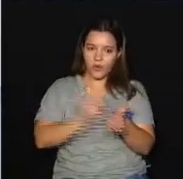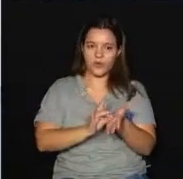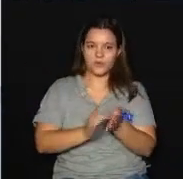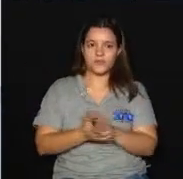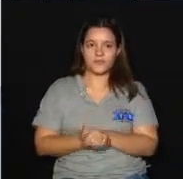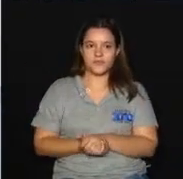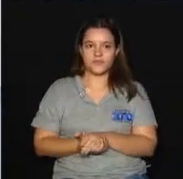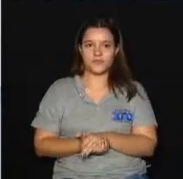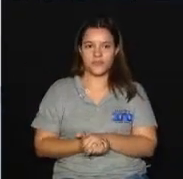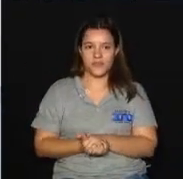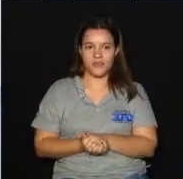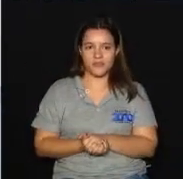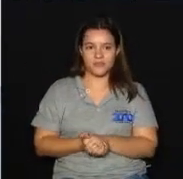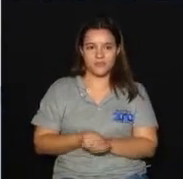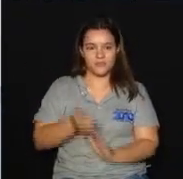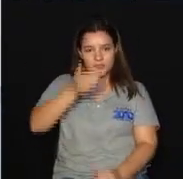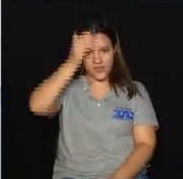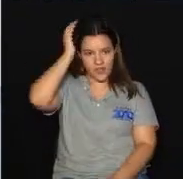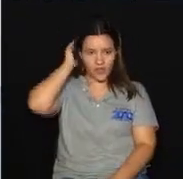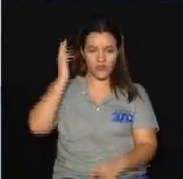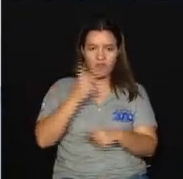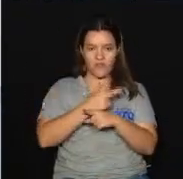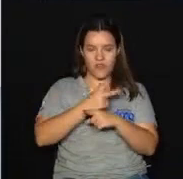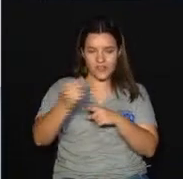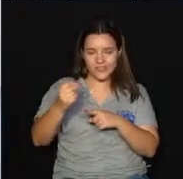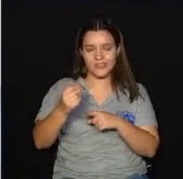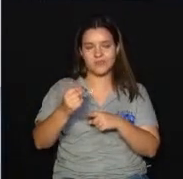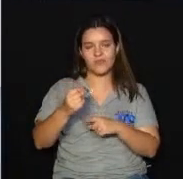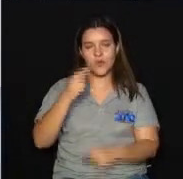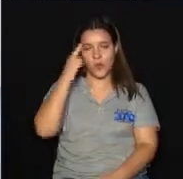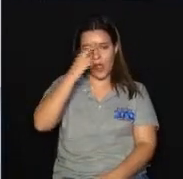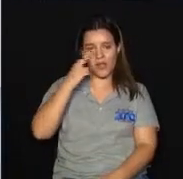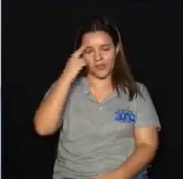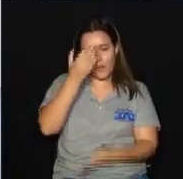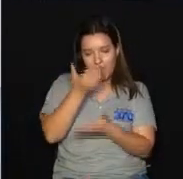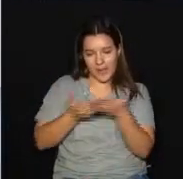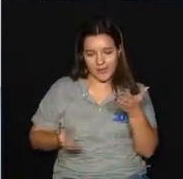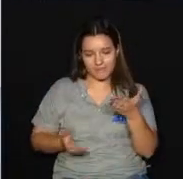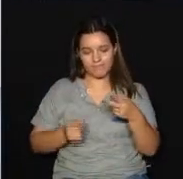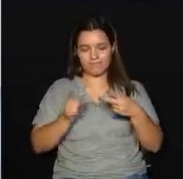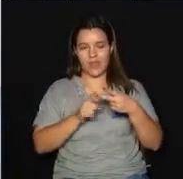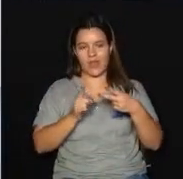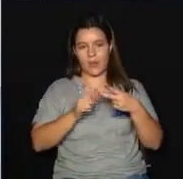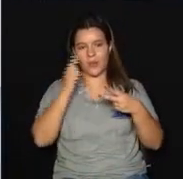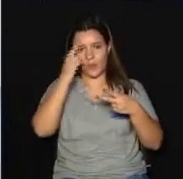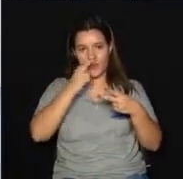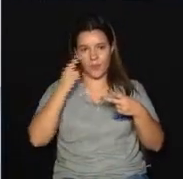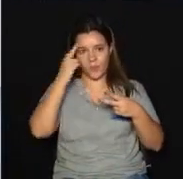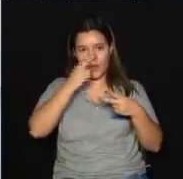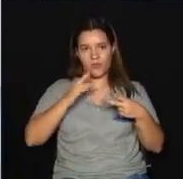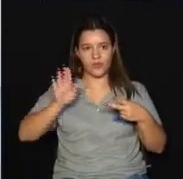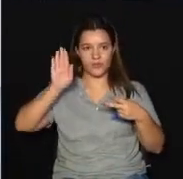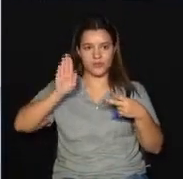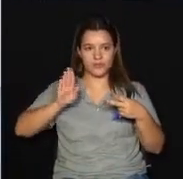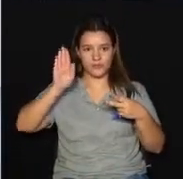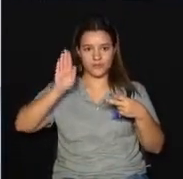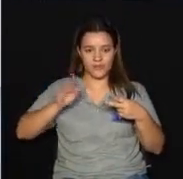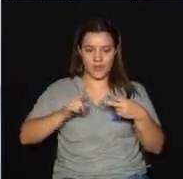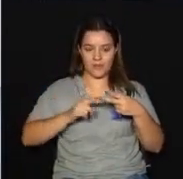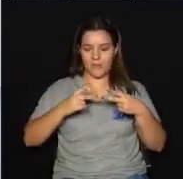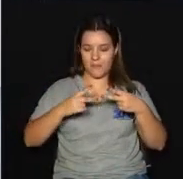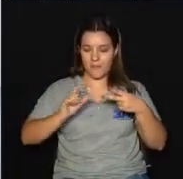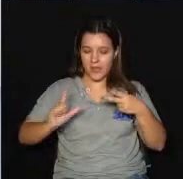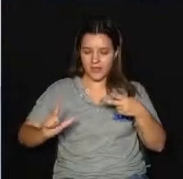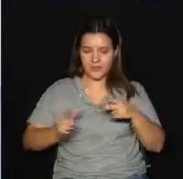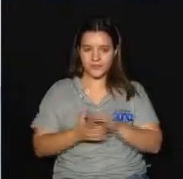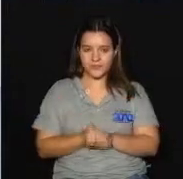essa conta com o Dário vencendo o Rafa Zimbaldi, ficando na segunda colocação, o candidato do PL.